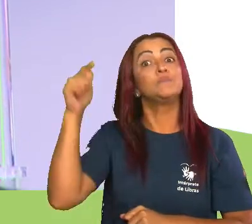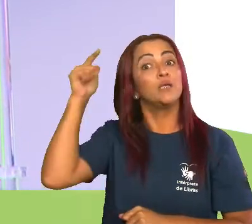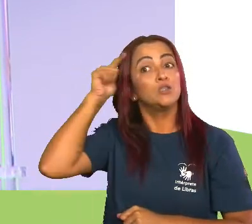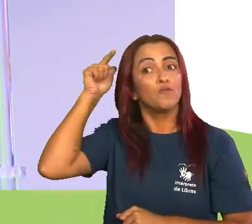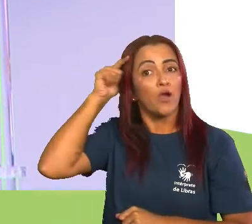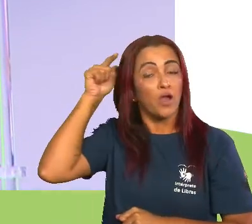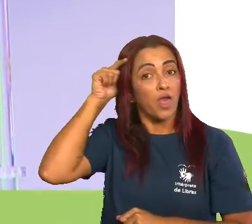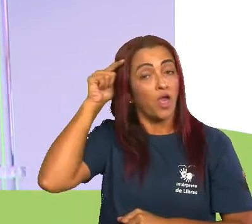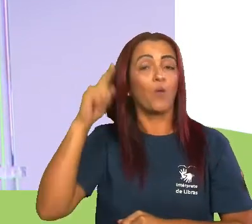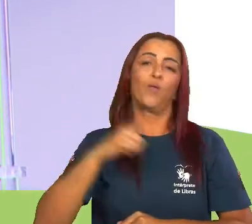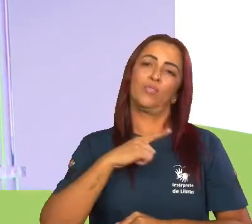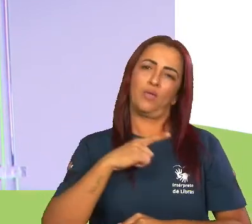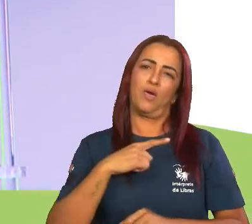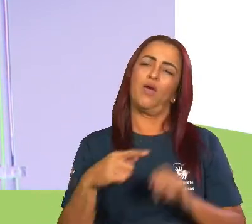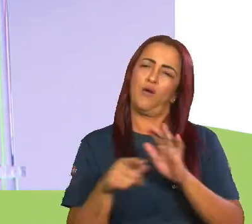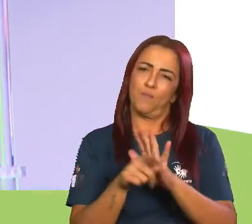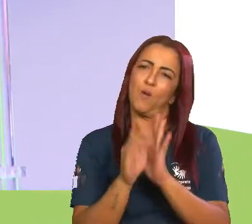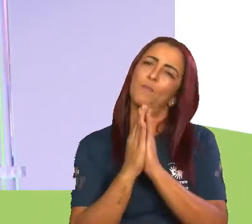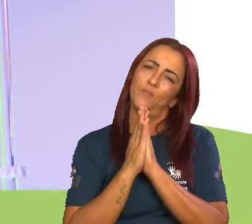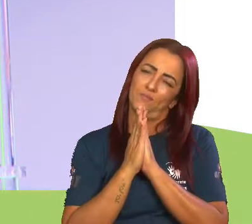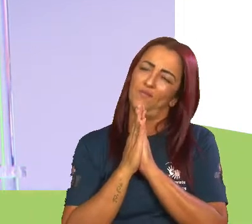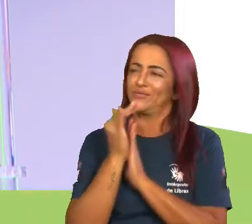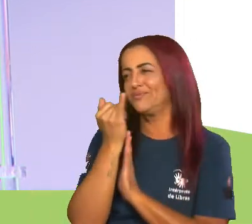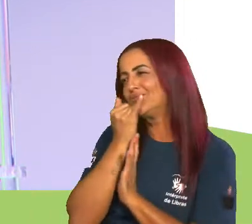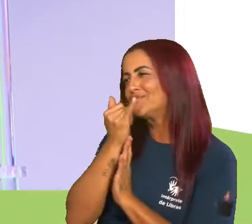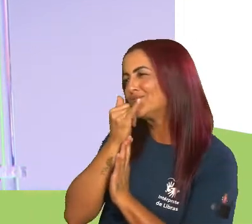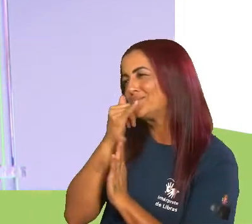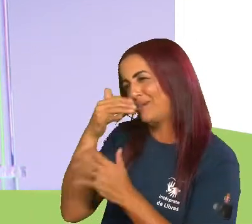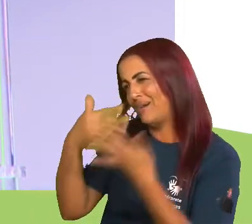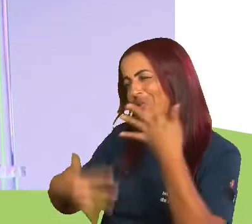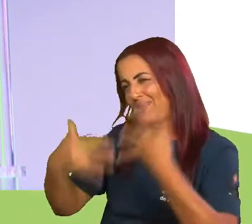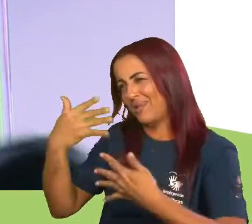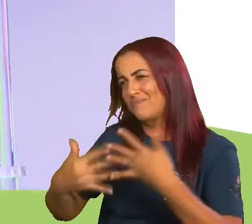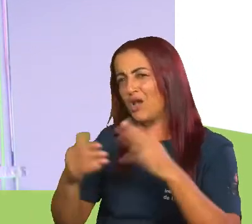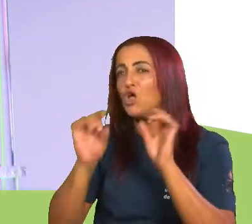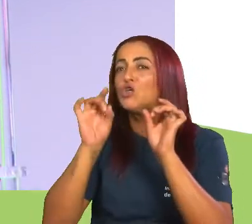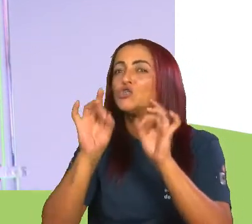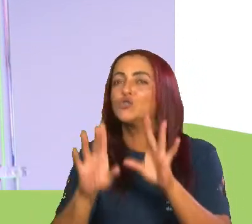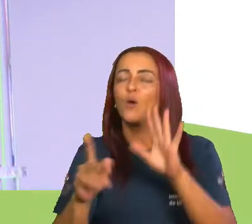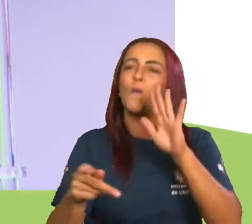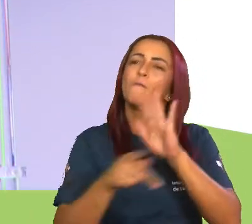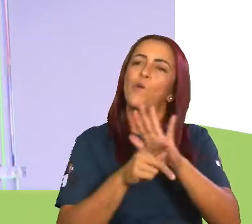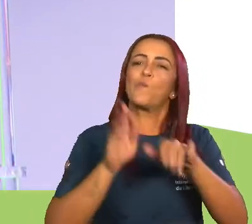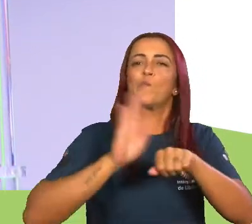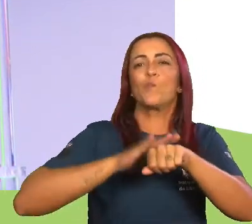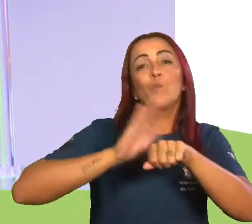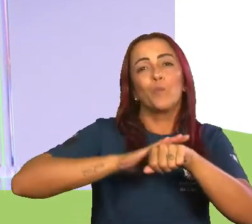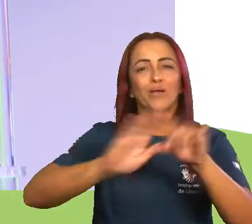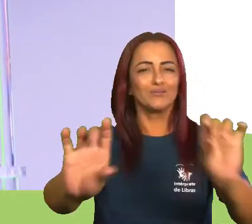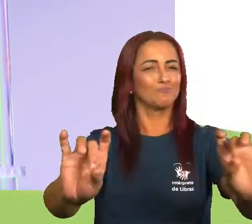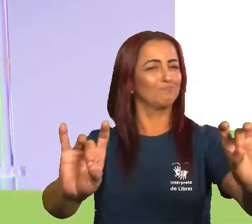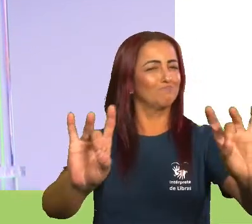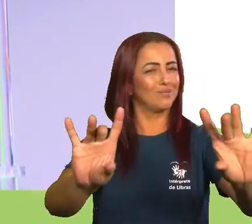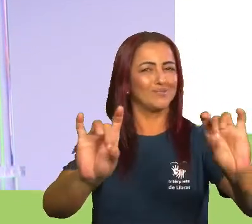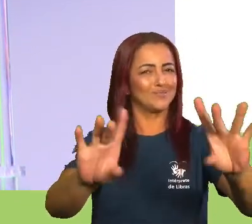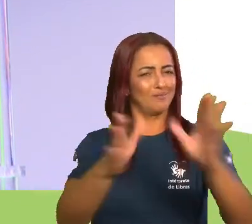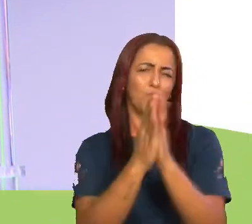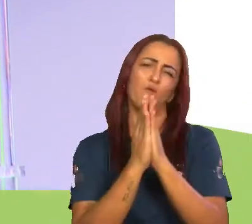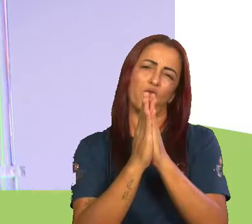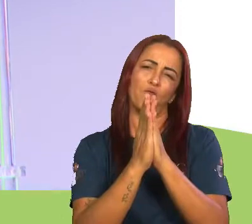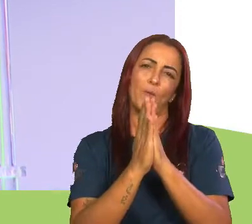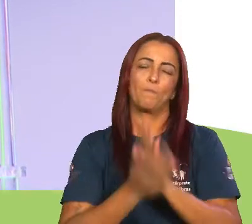Silvia Greco, por favor. Desculpa, senhora Silvia, atrapalhar o jantar. Só para a gente ter um momento especial aqui, por favor.